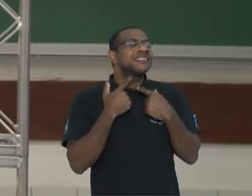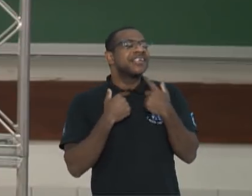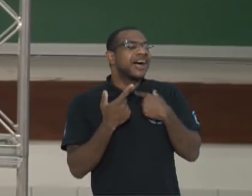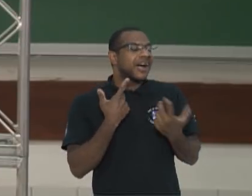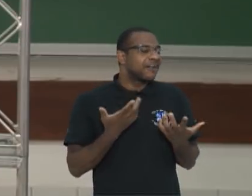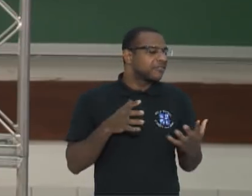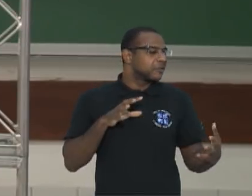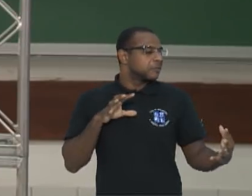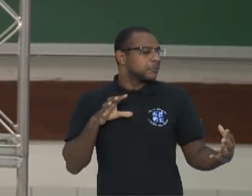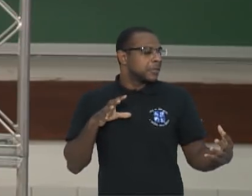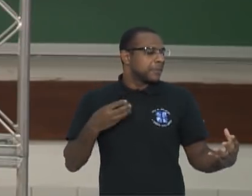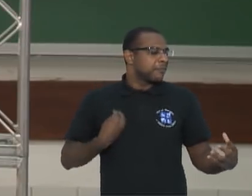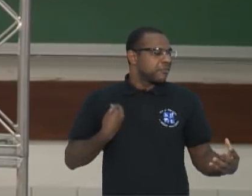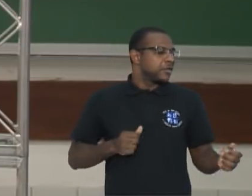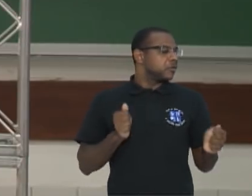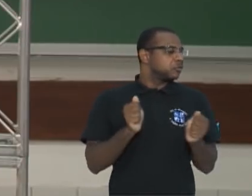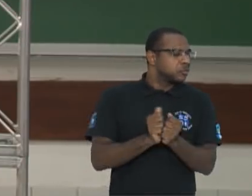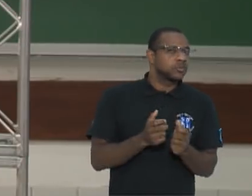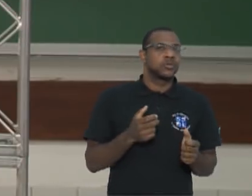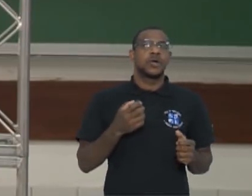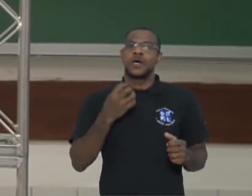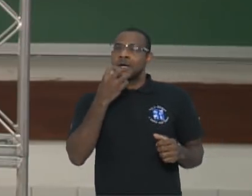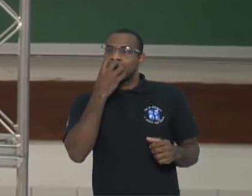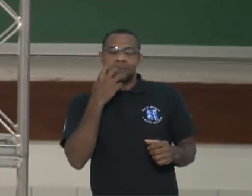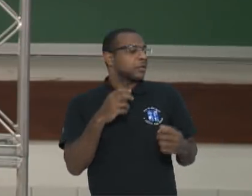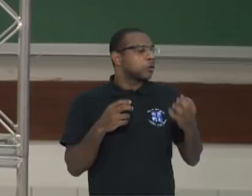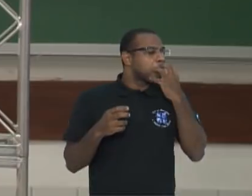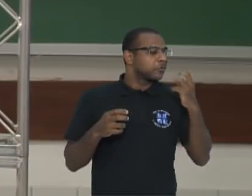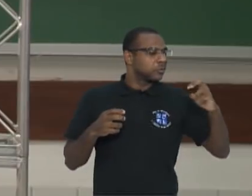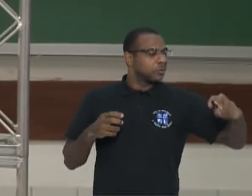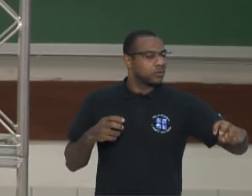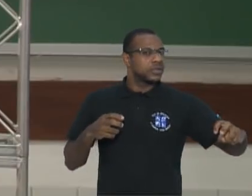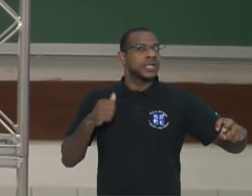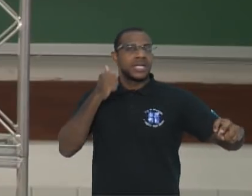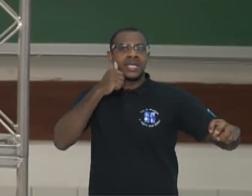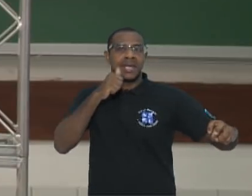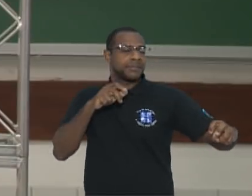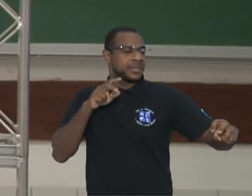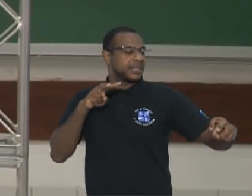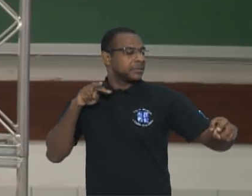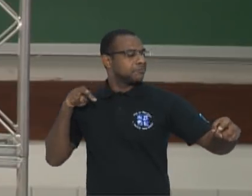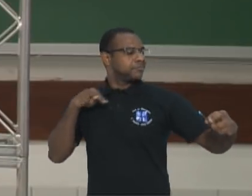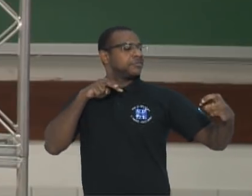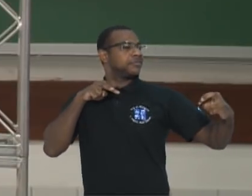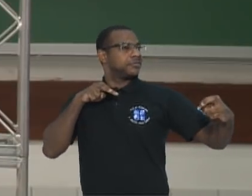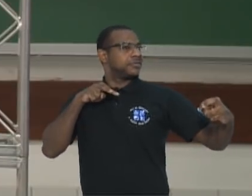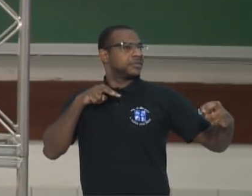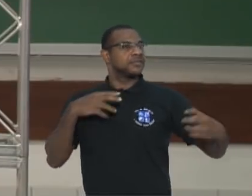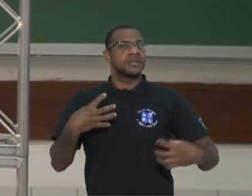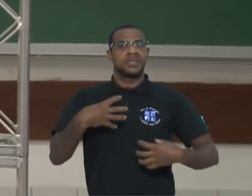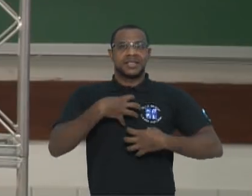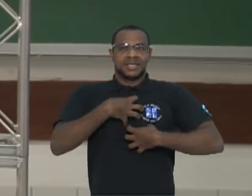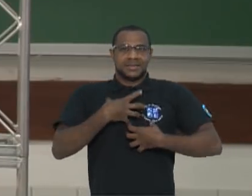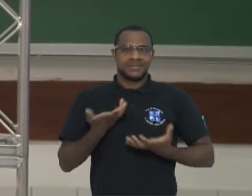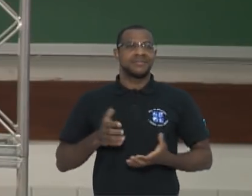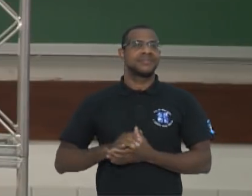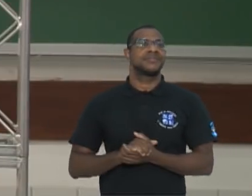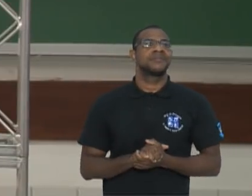né? Para conviverem ad infinitum, naquele momento ali, tiveram essa sensação, esse momento de revelação.